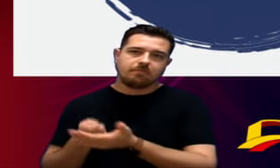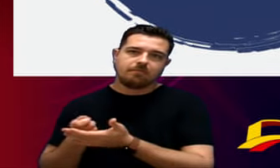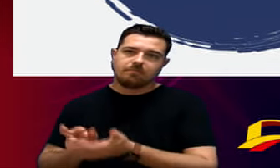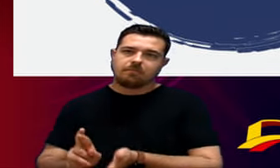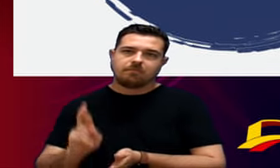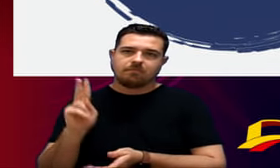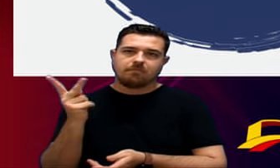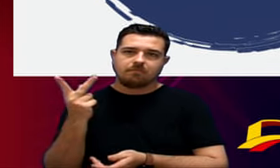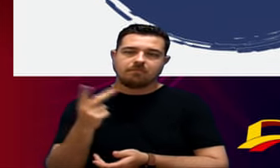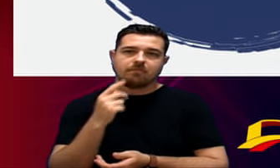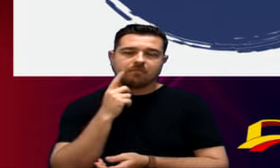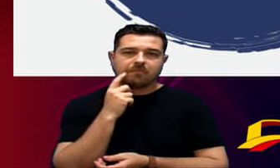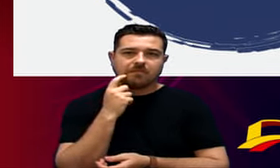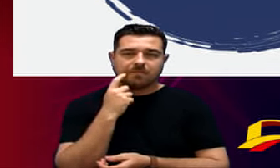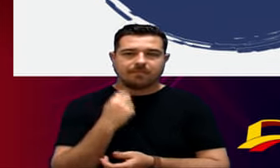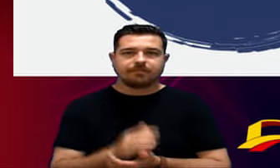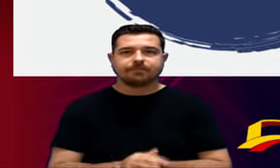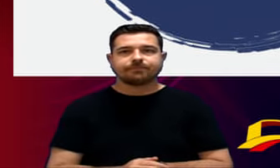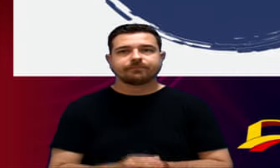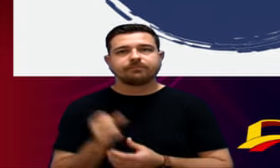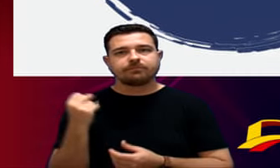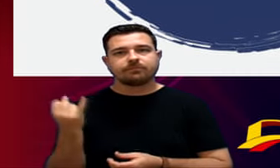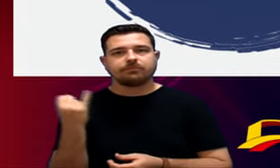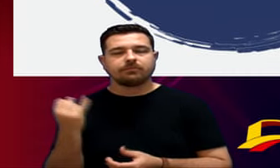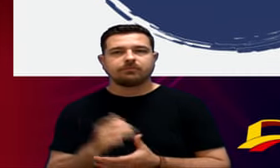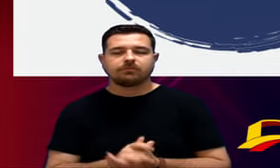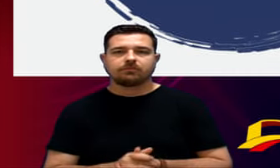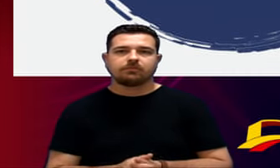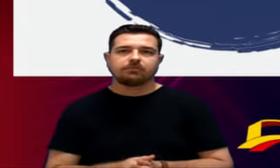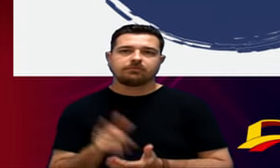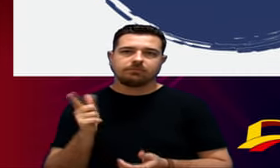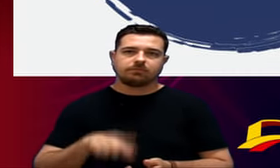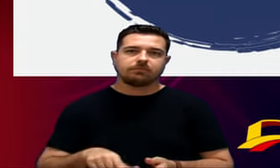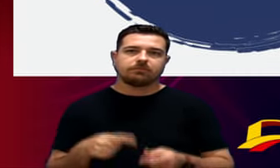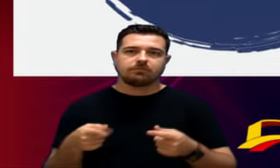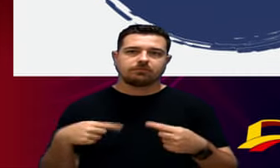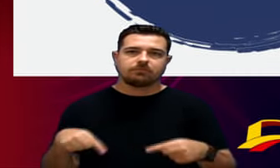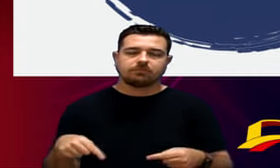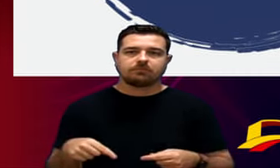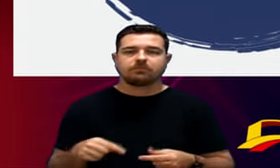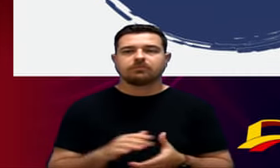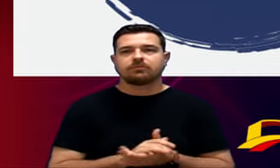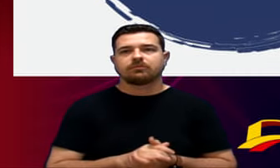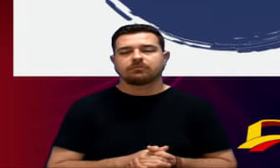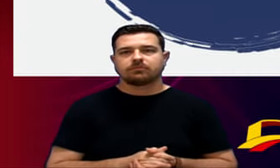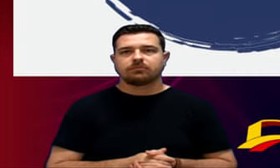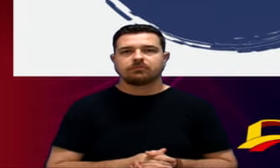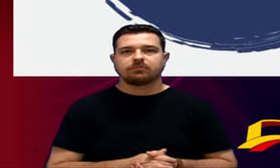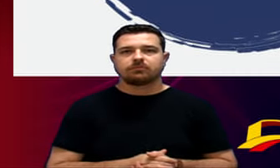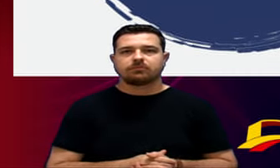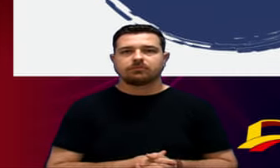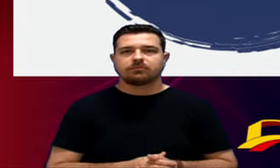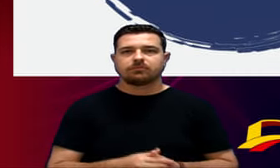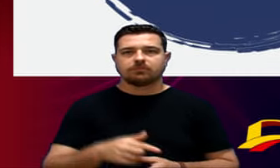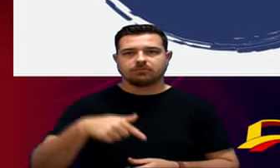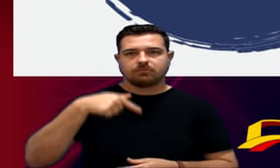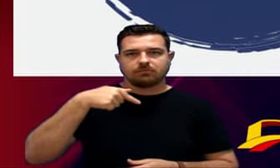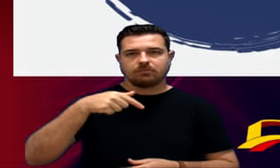o pessoal da secretaria de segurança Urbana cidade de Sorocaba custeio da nossa secretaria é